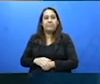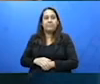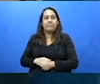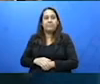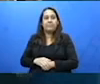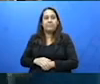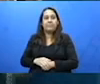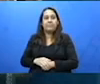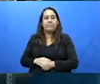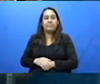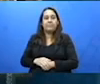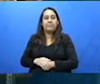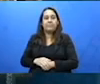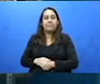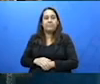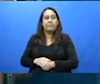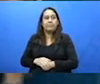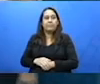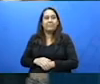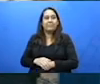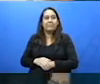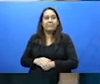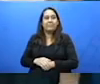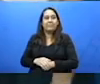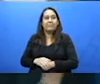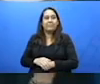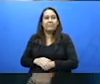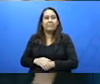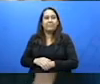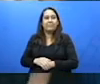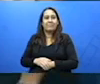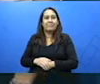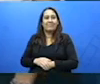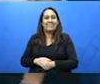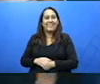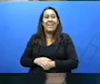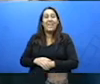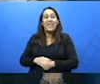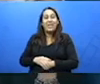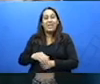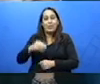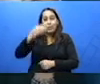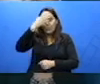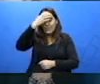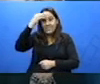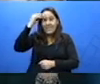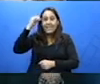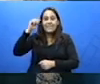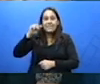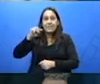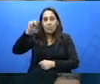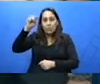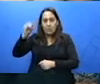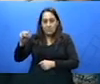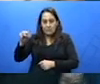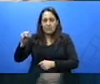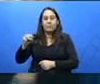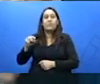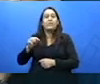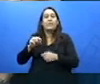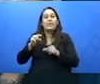F-A-N. A com C, senão fica infância. Ó o acento circunflexo em cima do